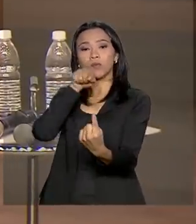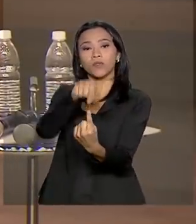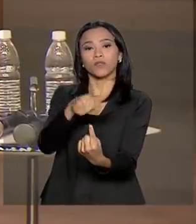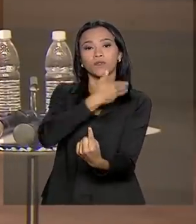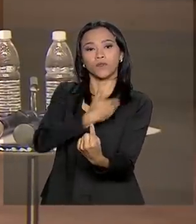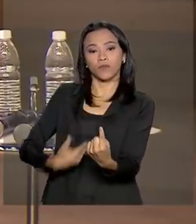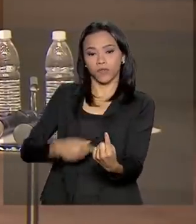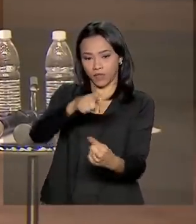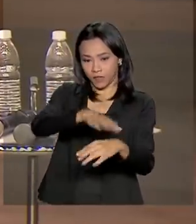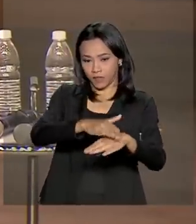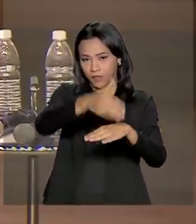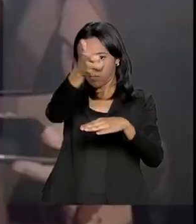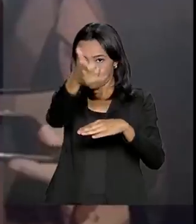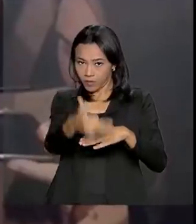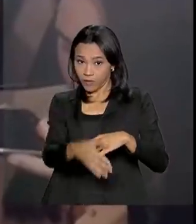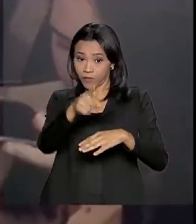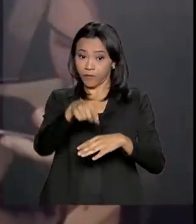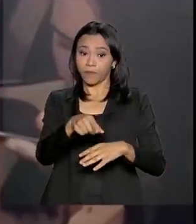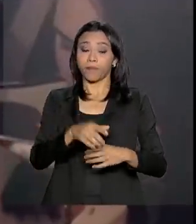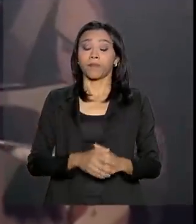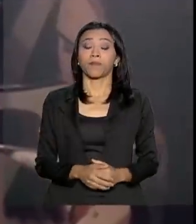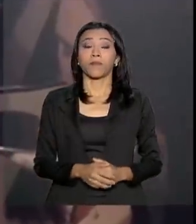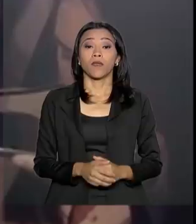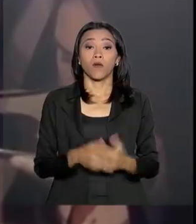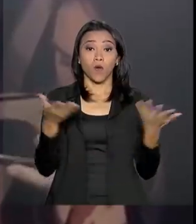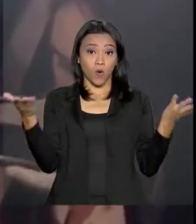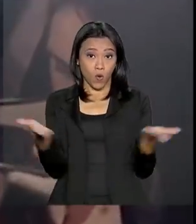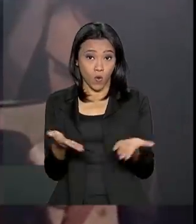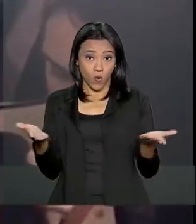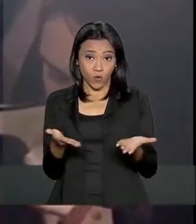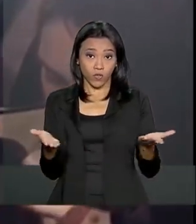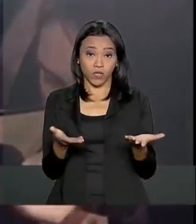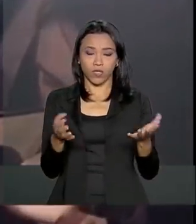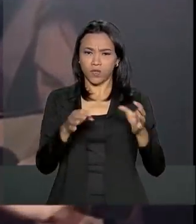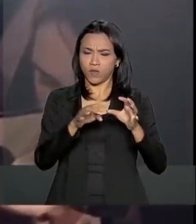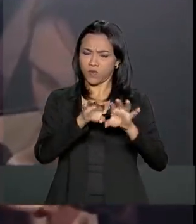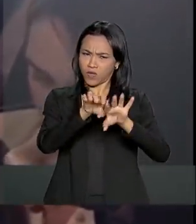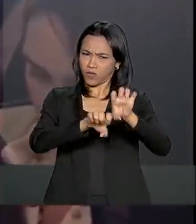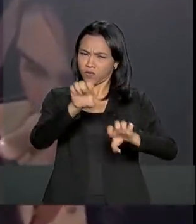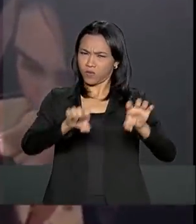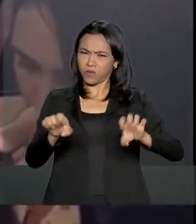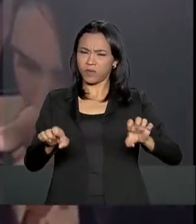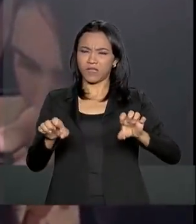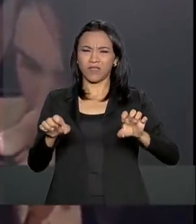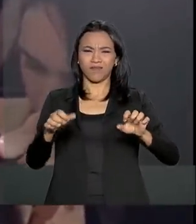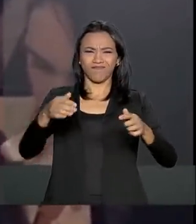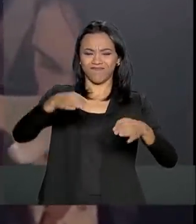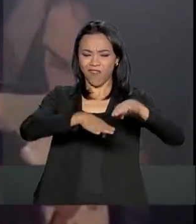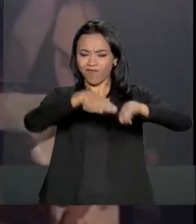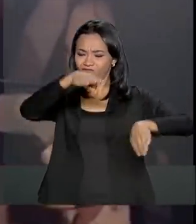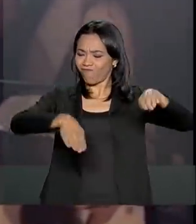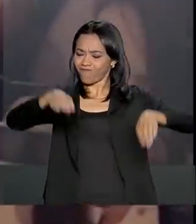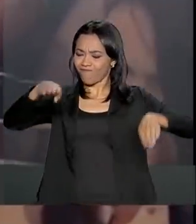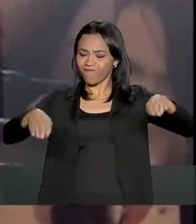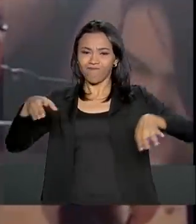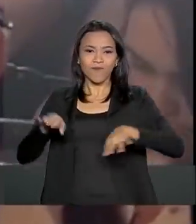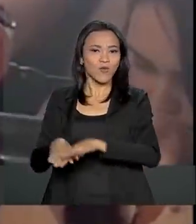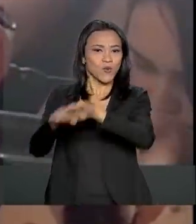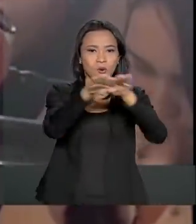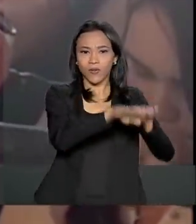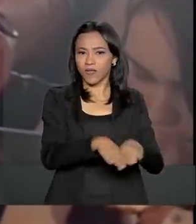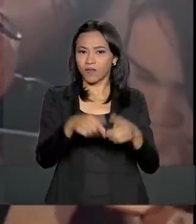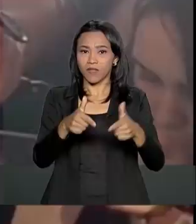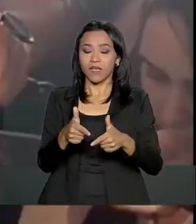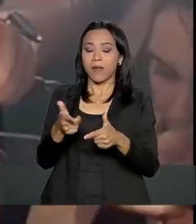é acabar com privilégios. O sistema atual é uma fábrica de desigualdades, ele perpetua